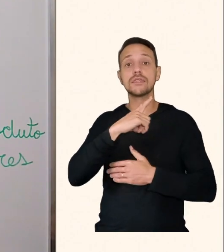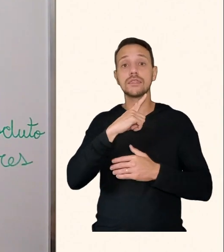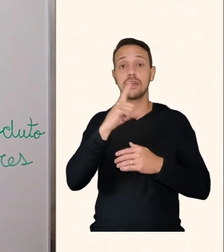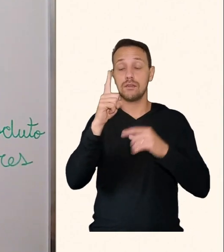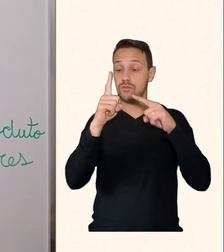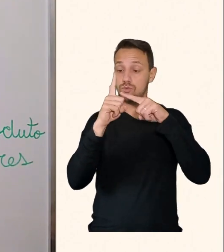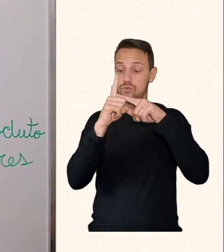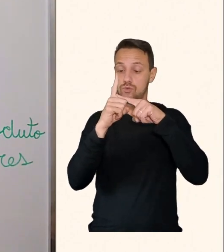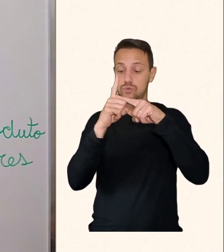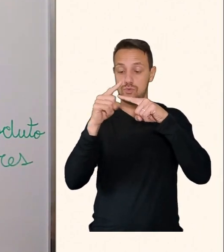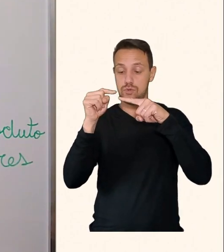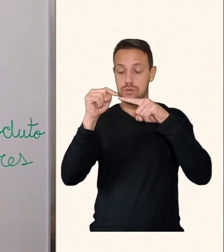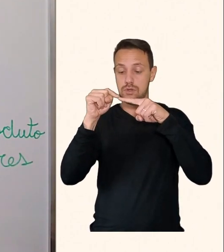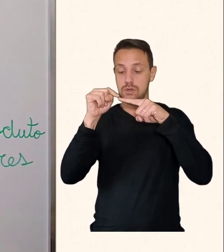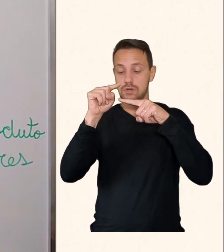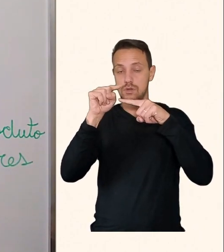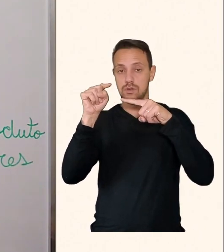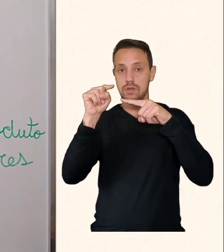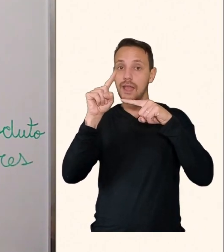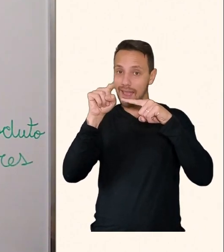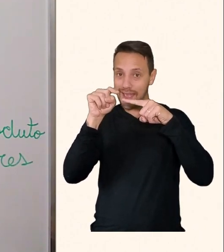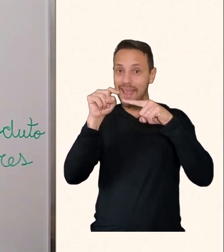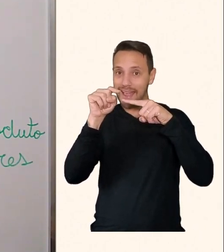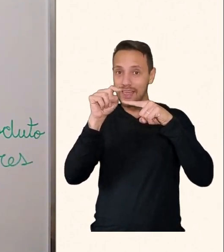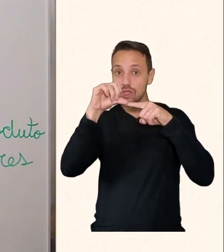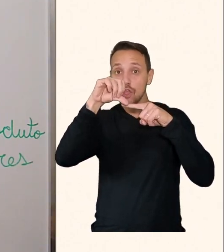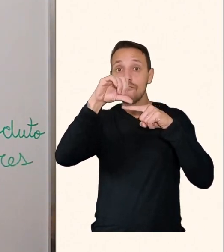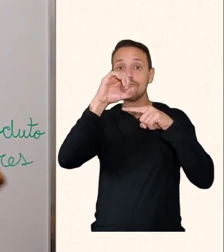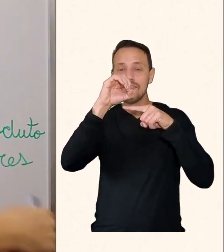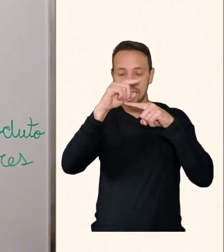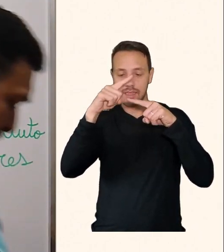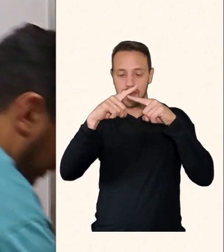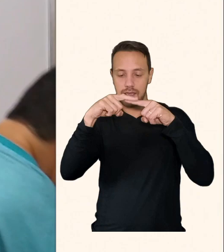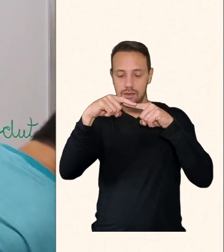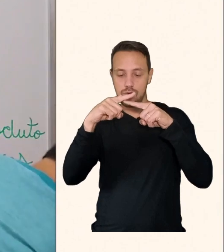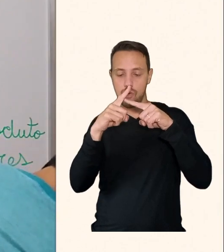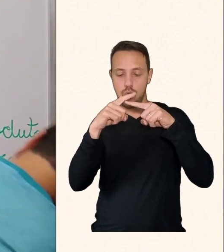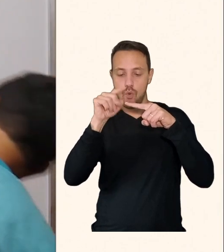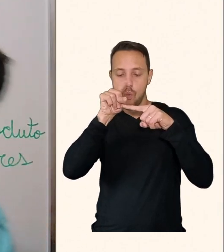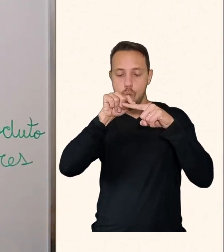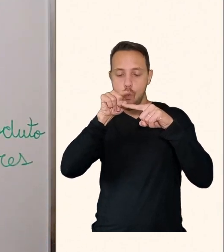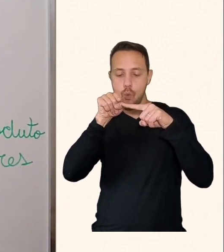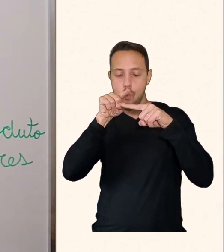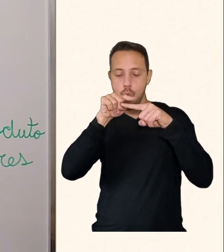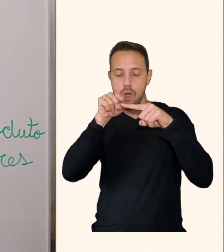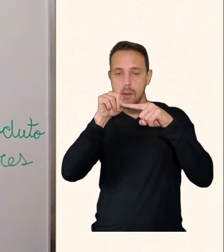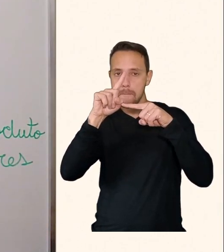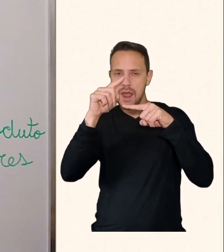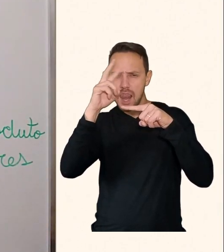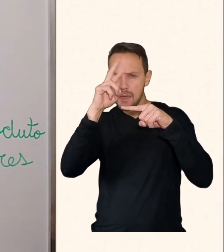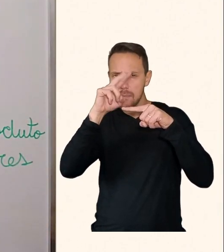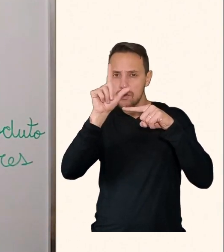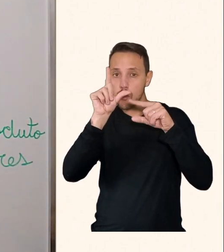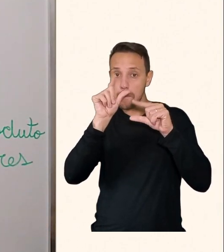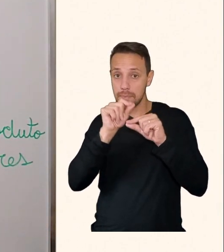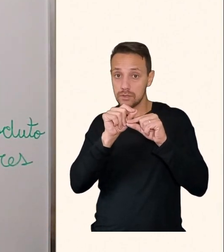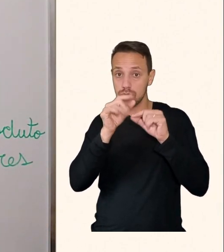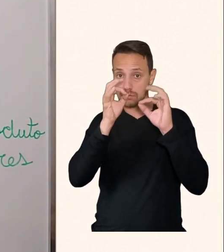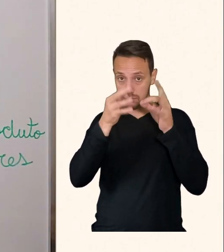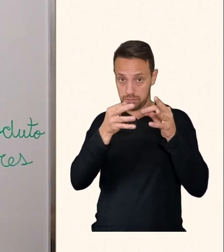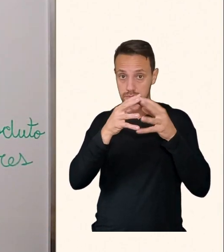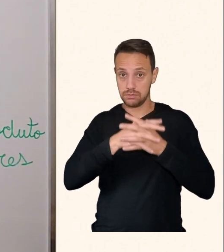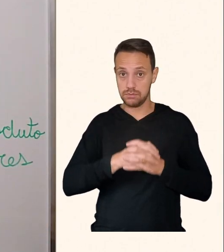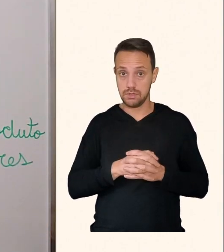têm entre si um ângulo de 90 graus. Pelo menos o menor deles é 90. Então, seno